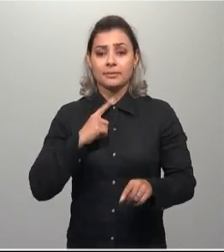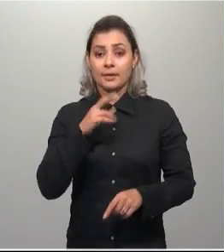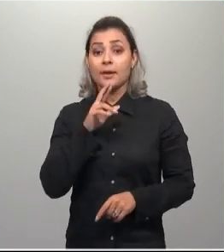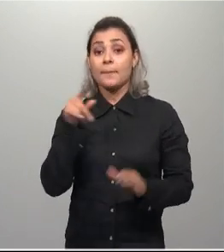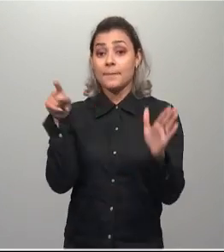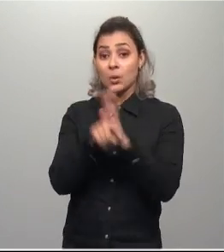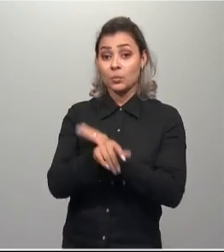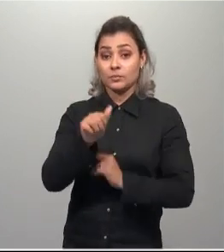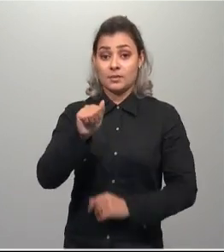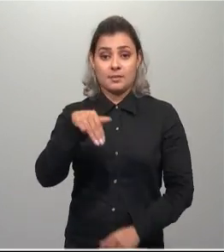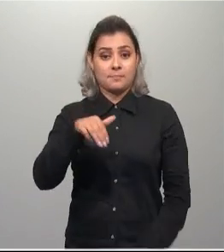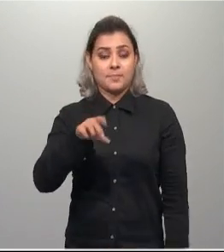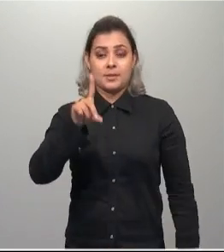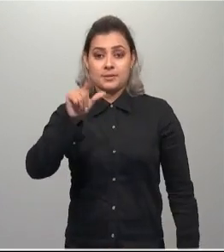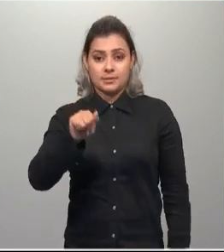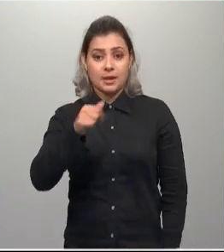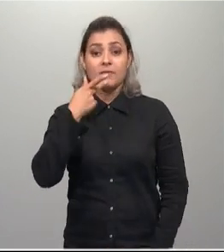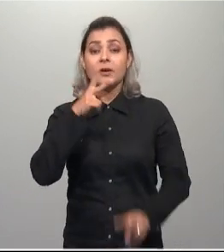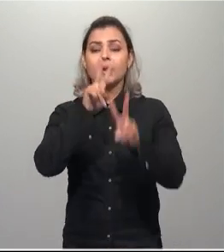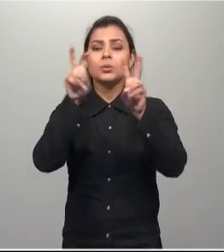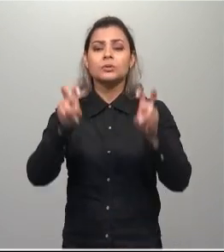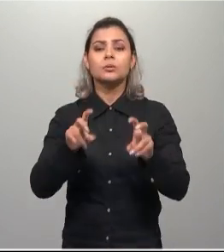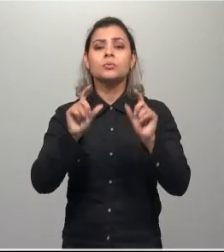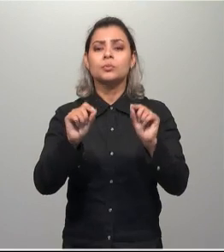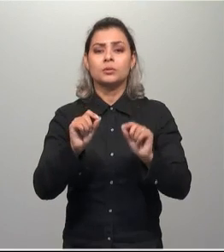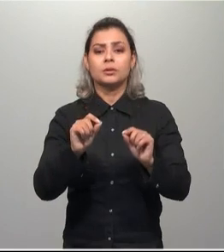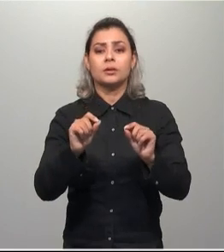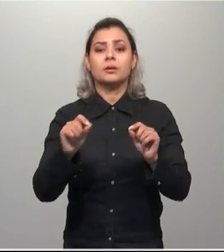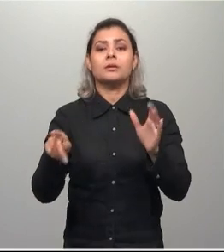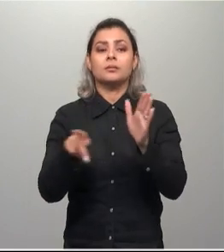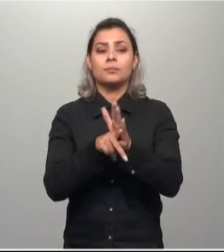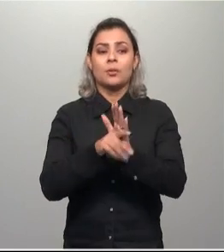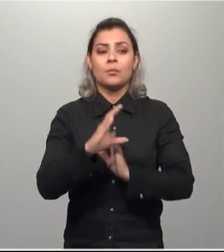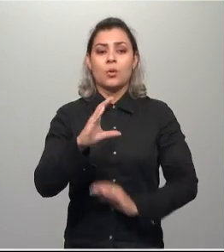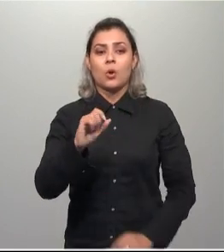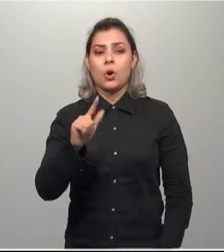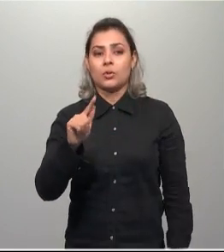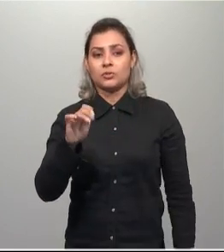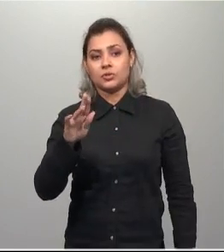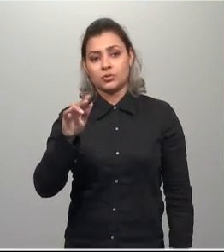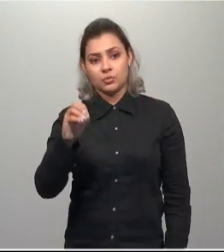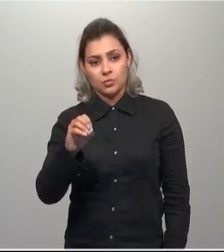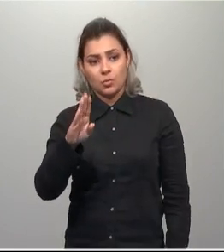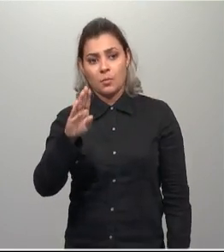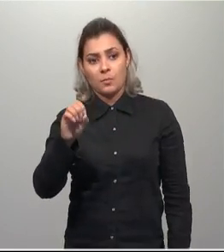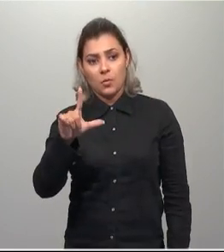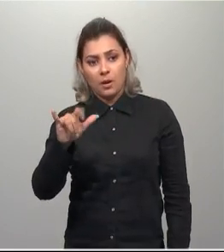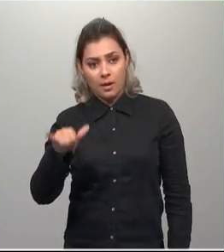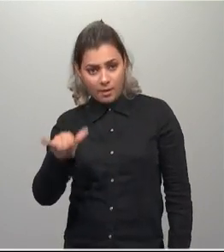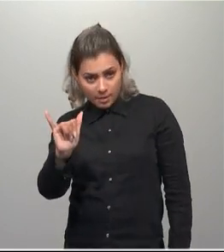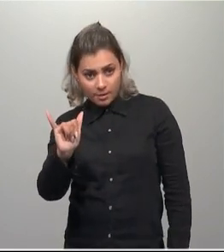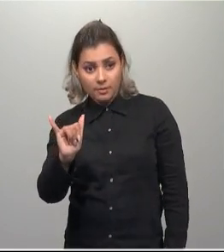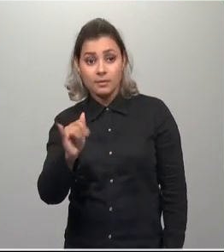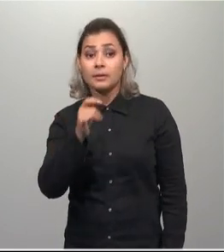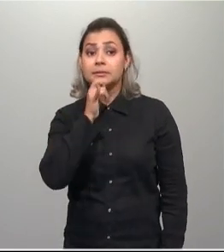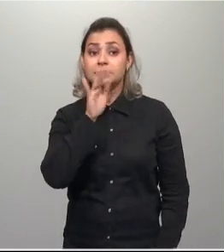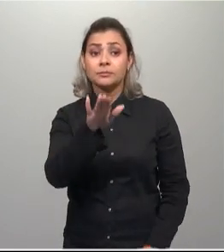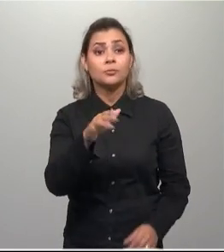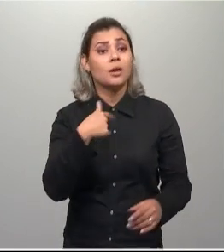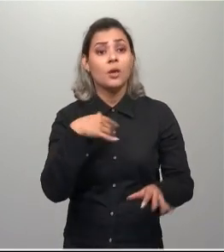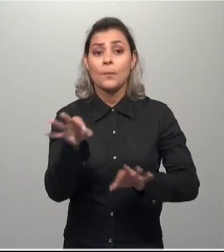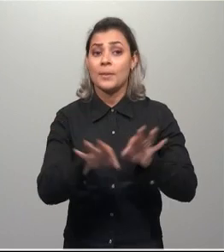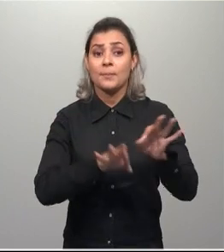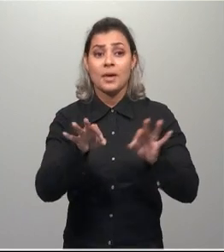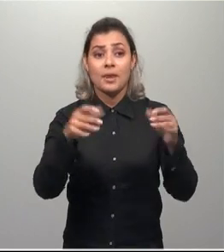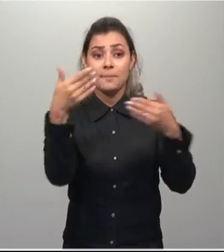falando um pouco para falar sobre o código online amanda eu vou pedir pra gente não não falar porque como eu não preparei